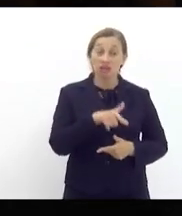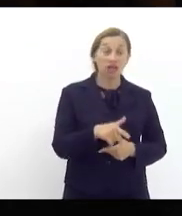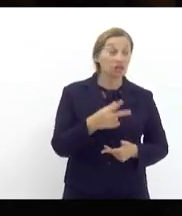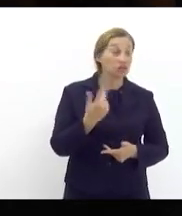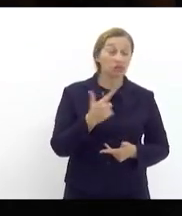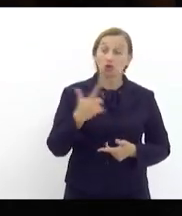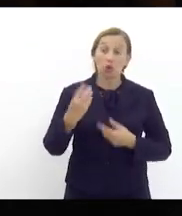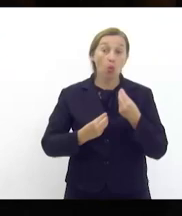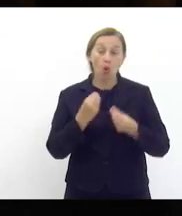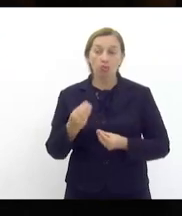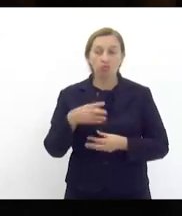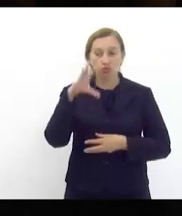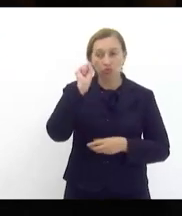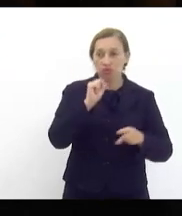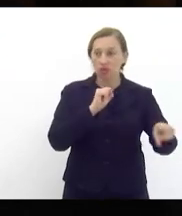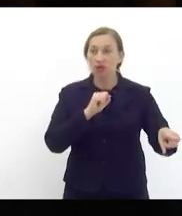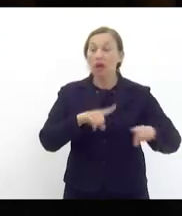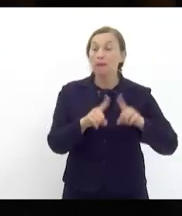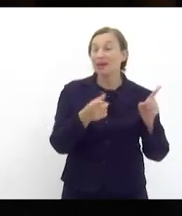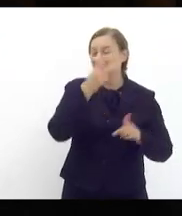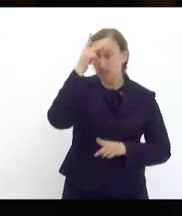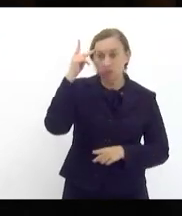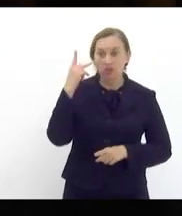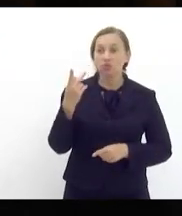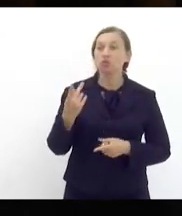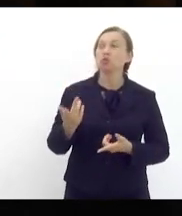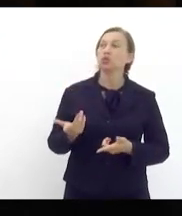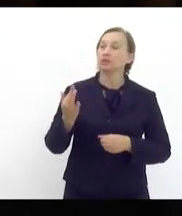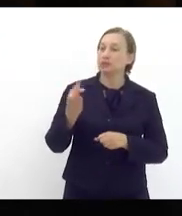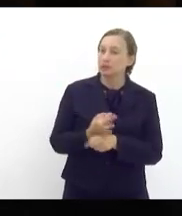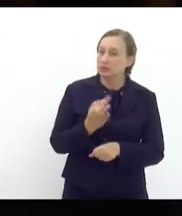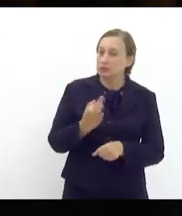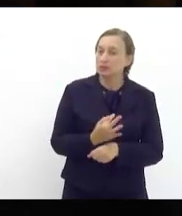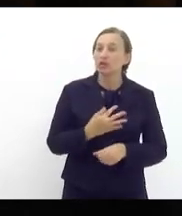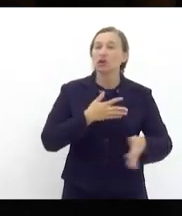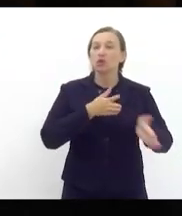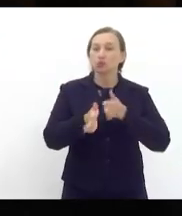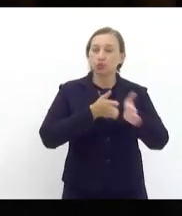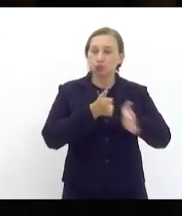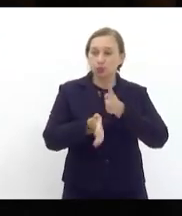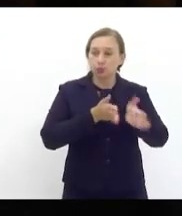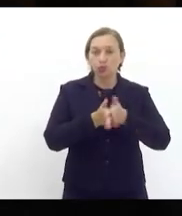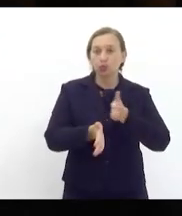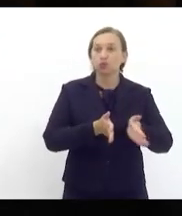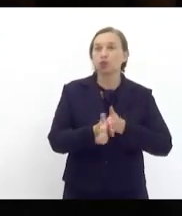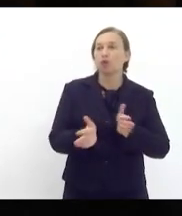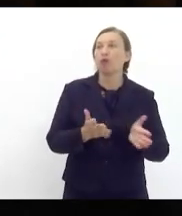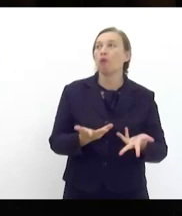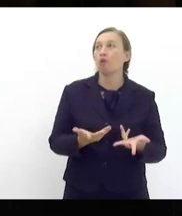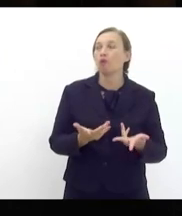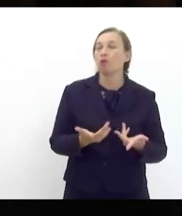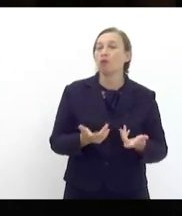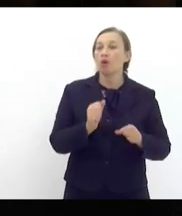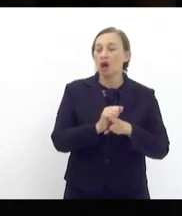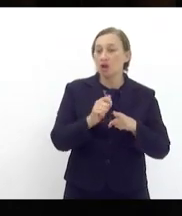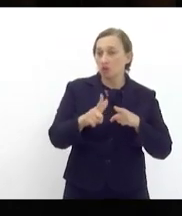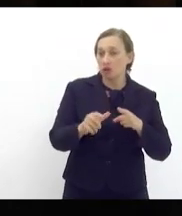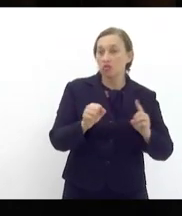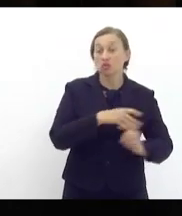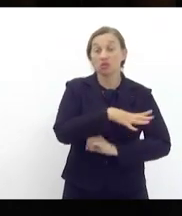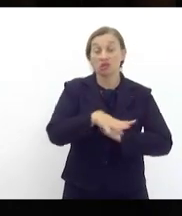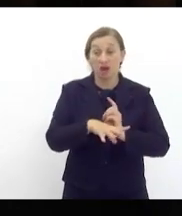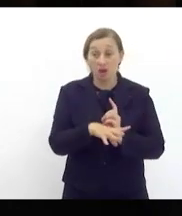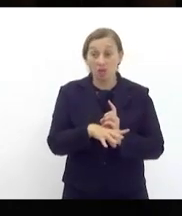mas as pessoas que tiveram algumas tentativas, por exemplo, de acesso ao aluguel social,